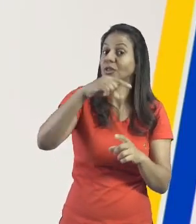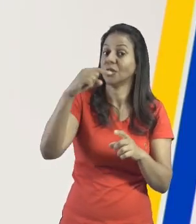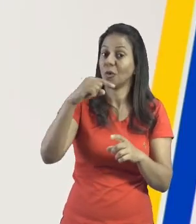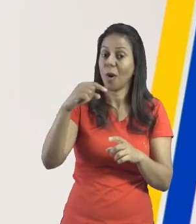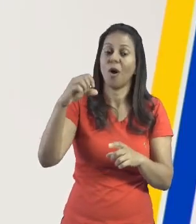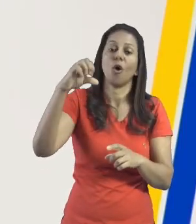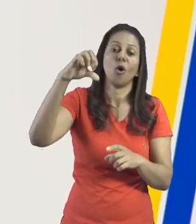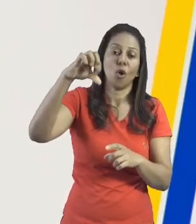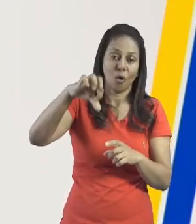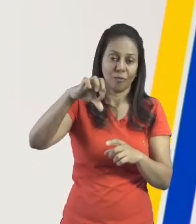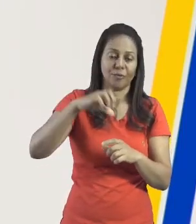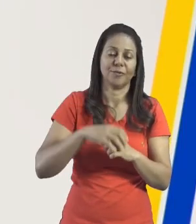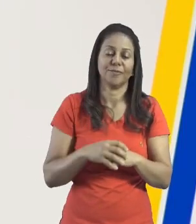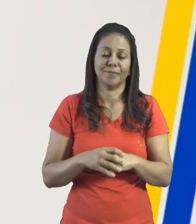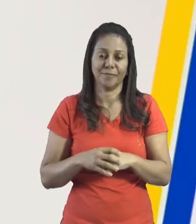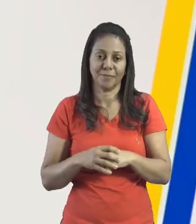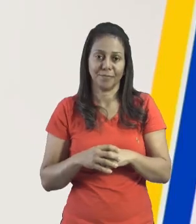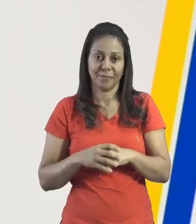certo?